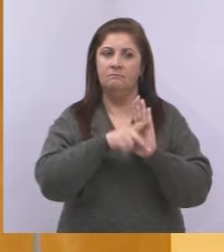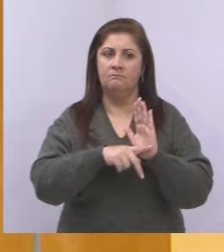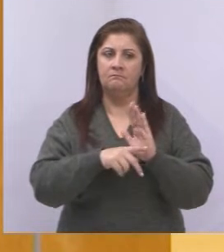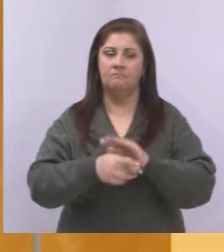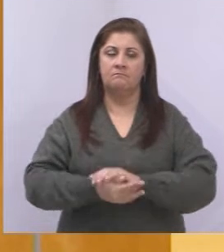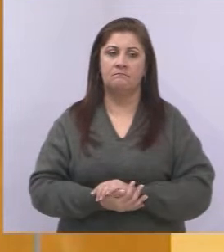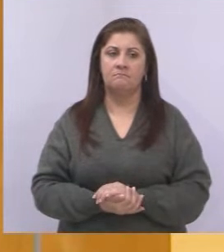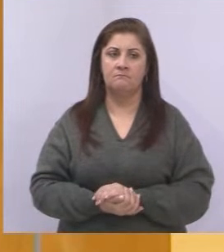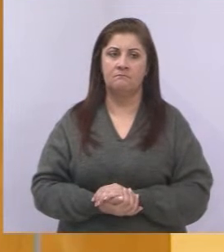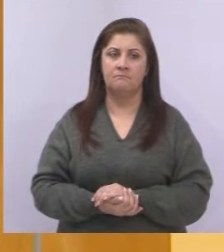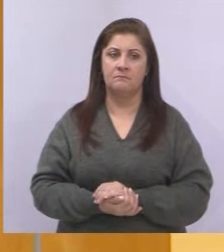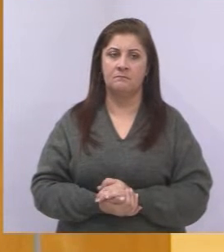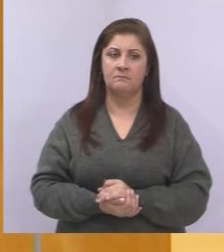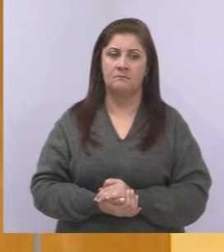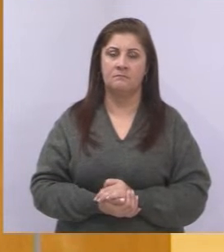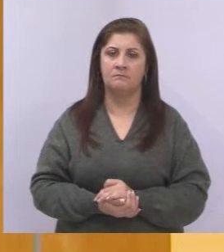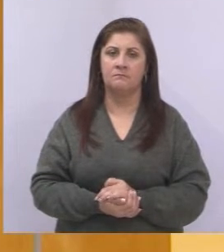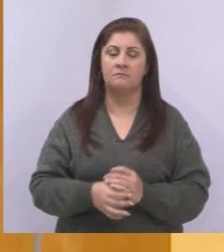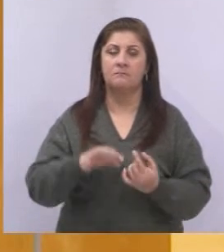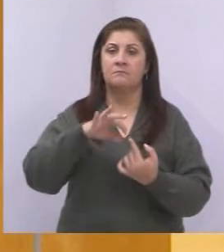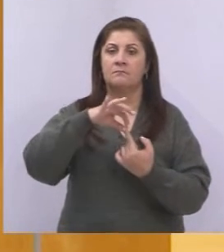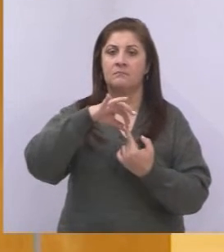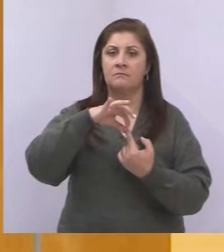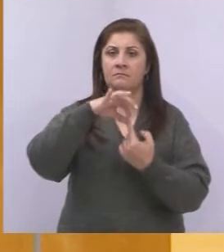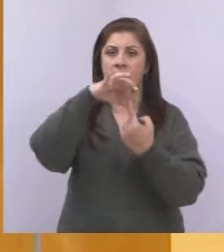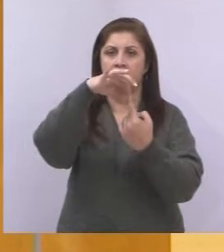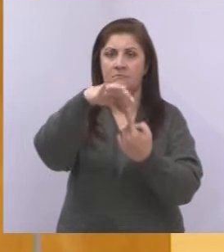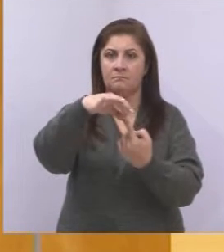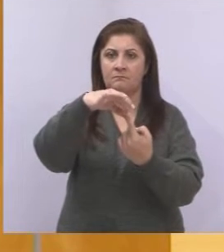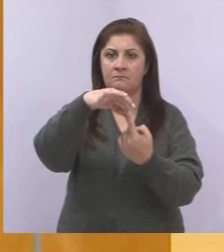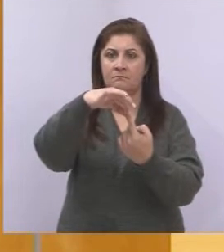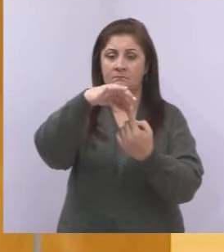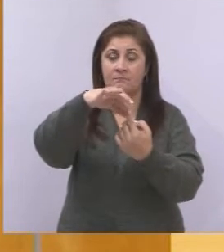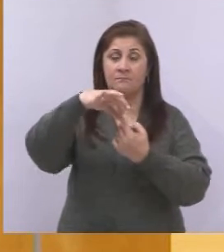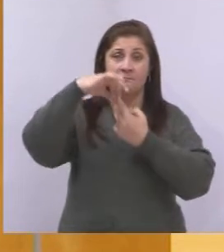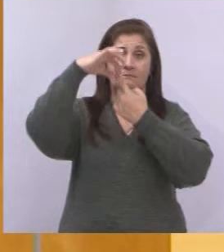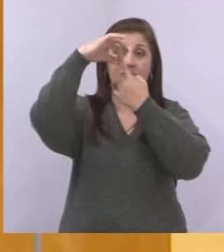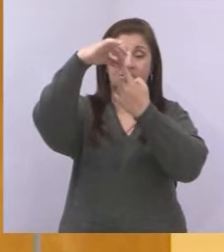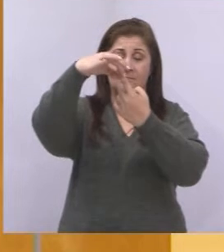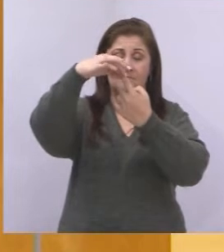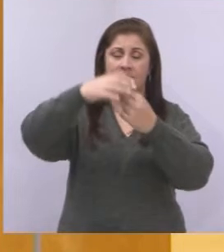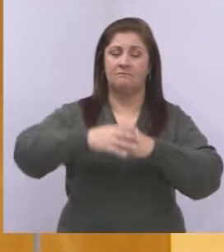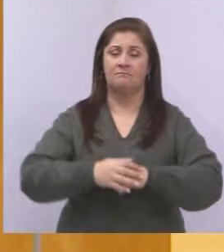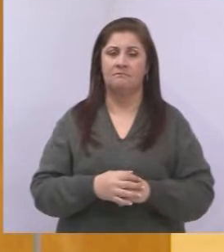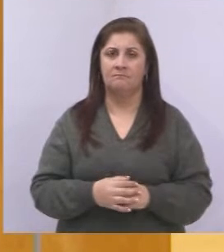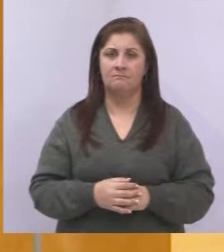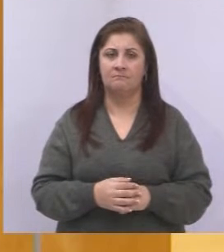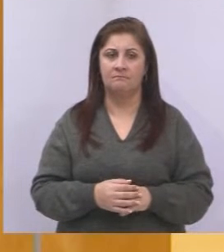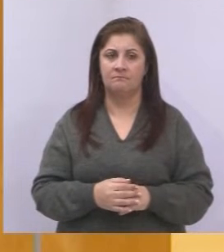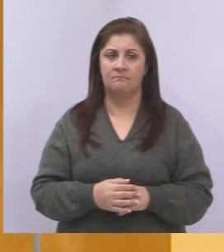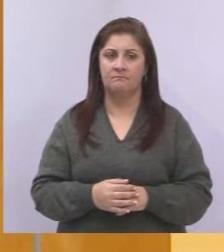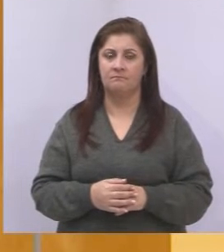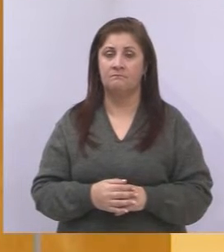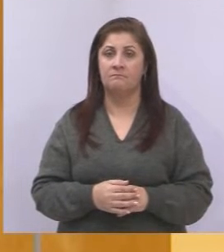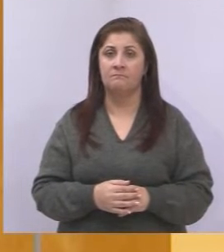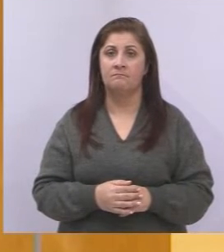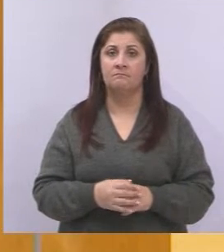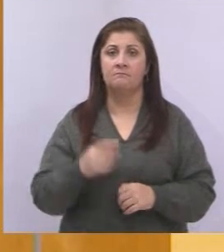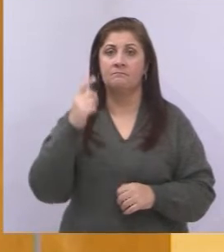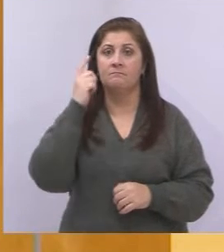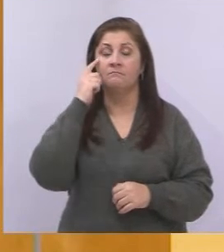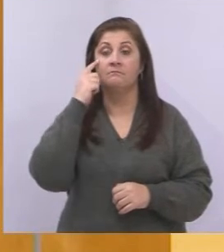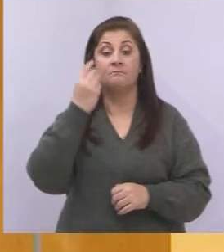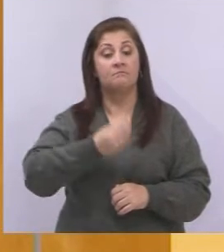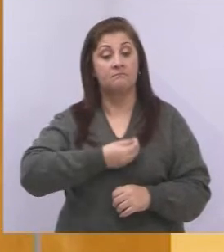projeto, que é a prioridade da prioridade pautada numa perspectiva de